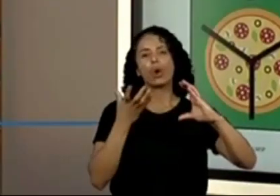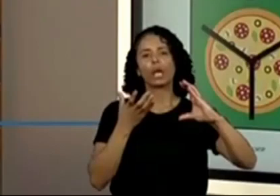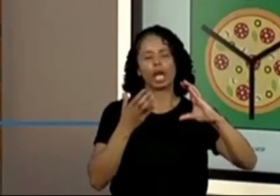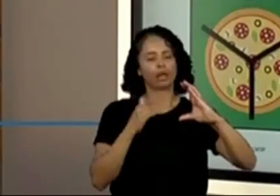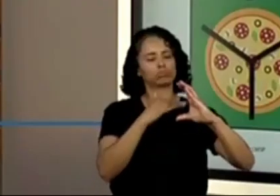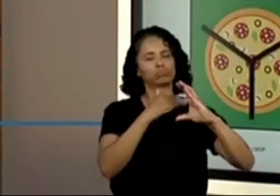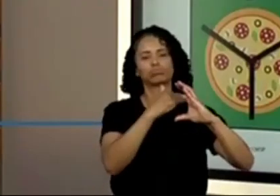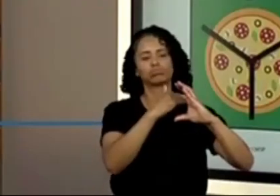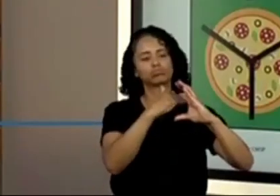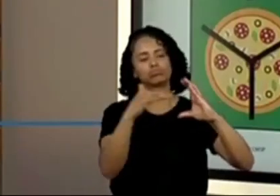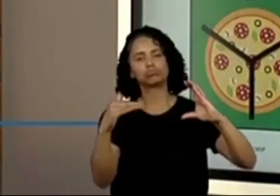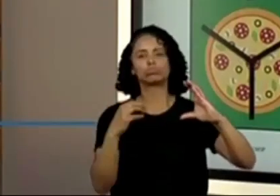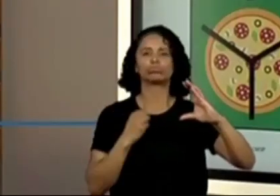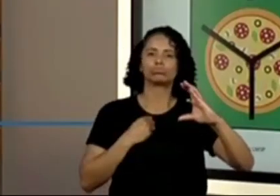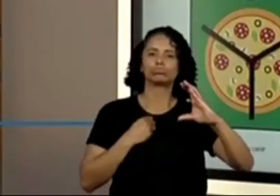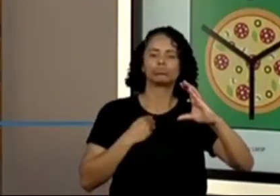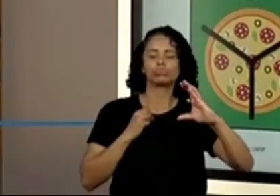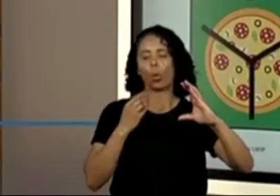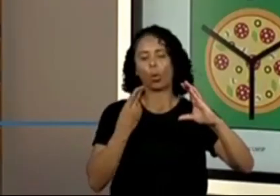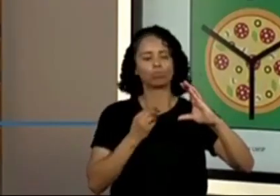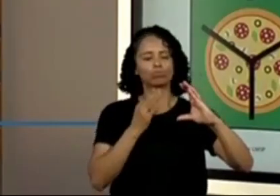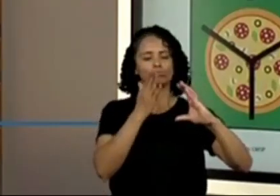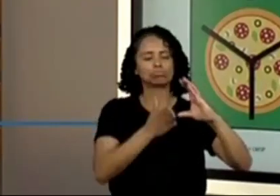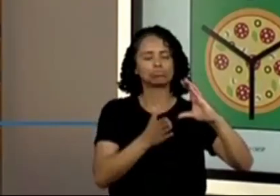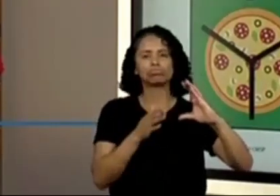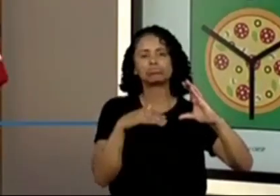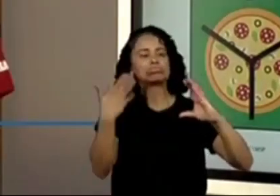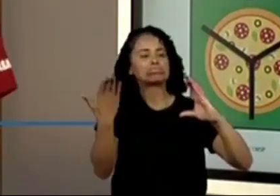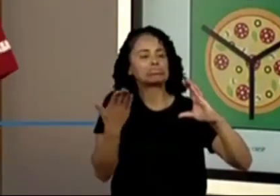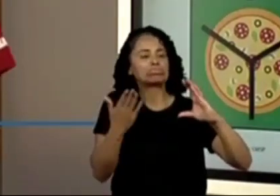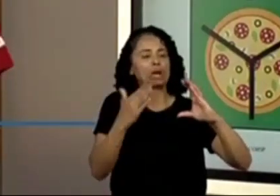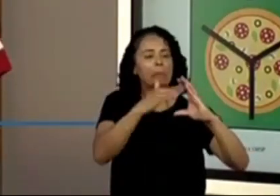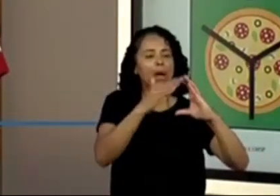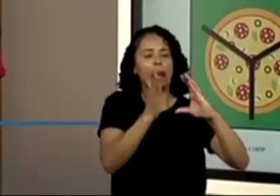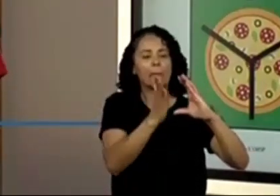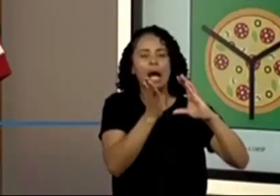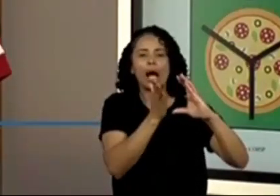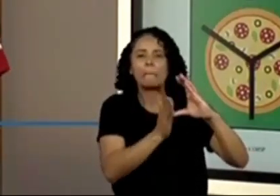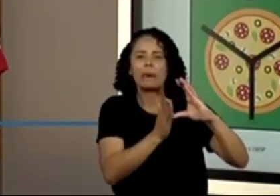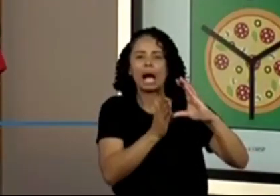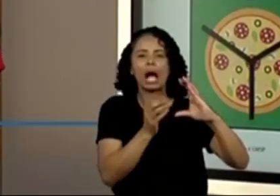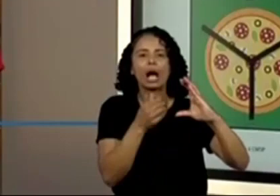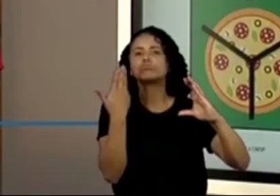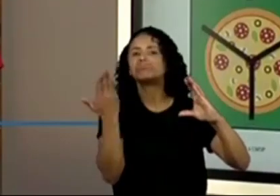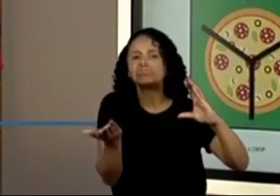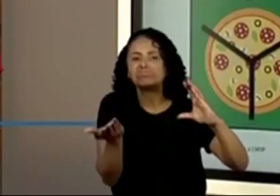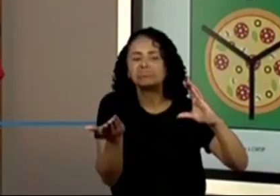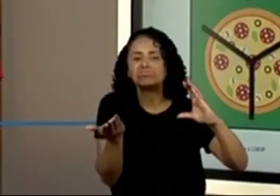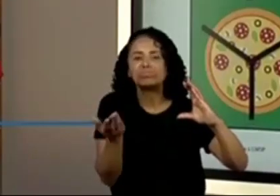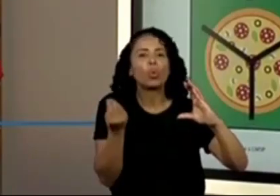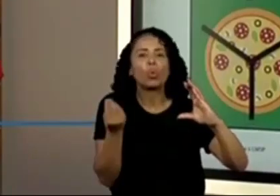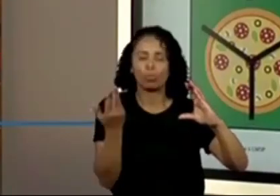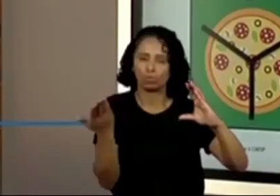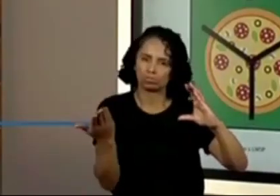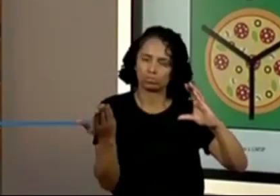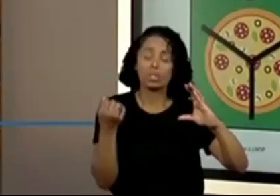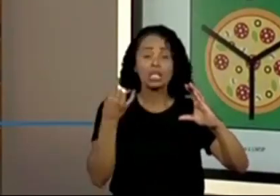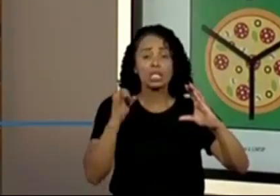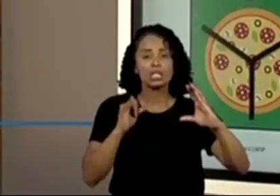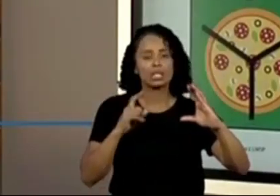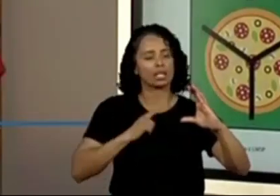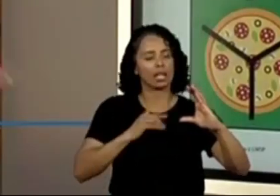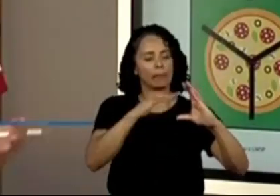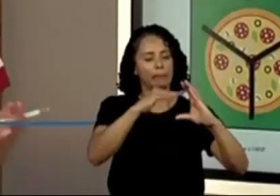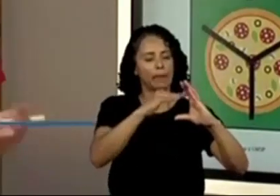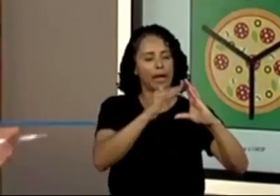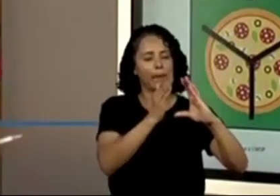ver em quantas partes eu dividi e eu tenho uma parte, literalmente uma parte da pizza. Se eu dividir em 3, eu tenho a